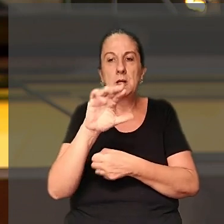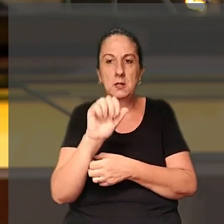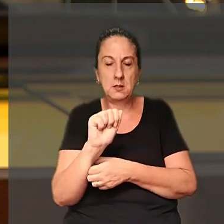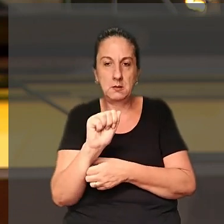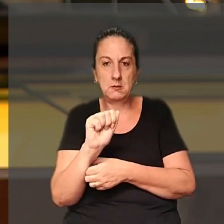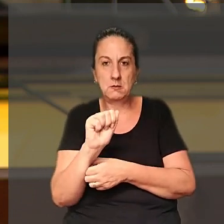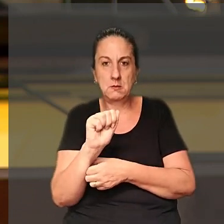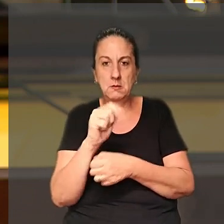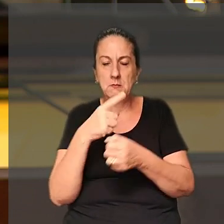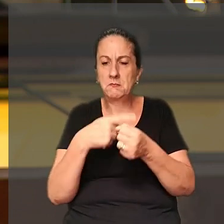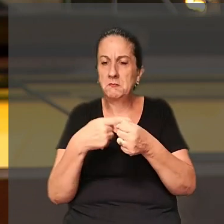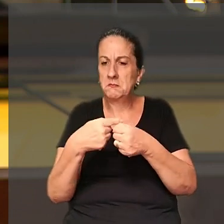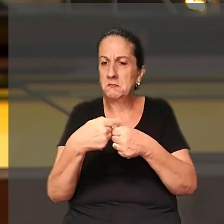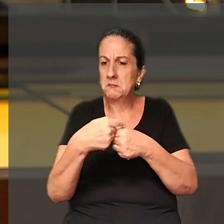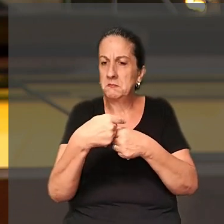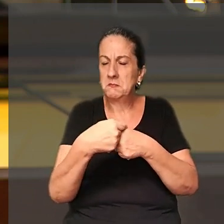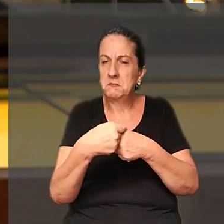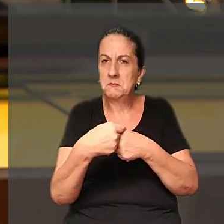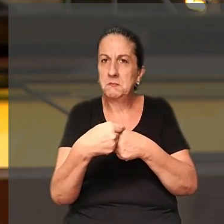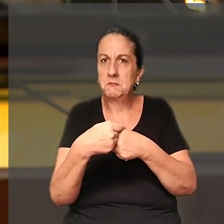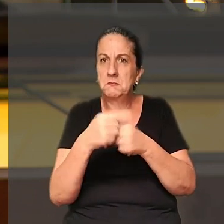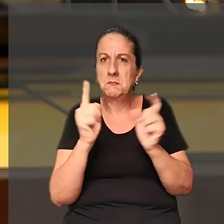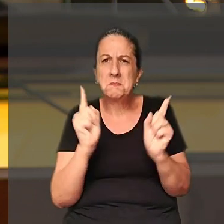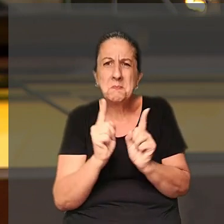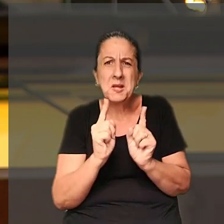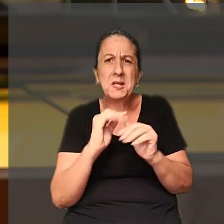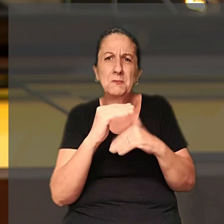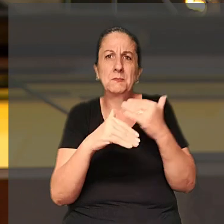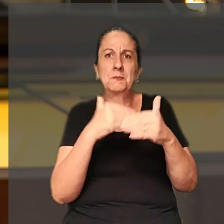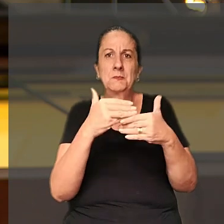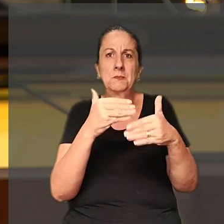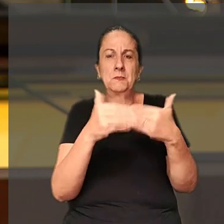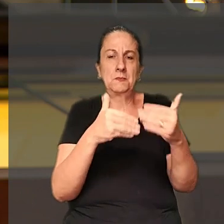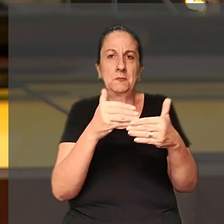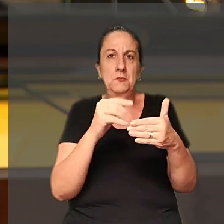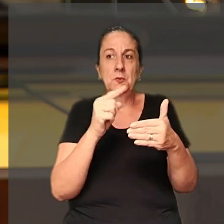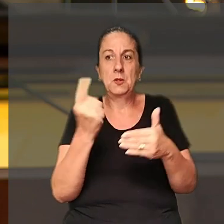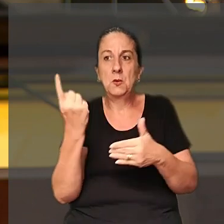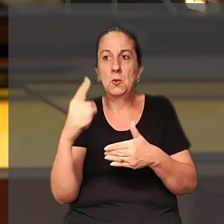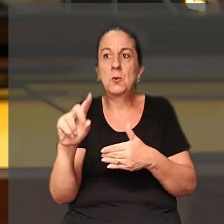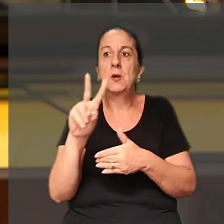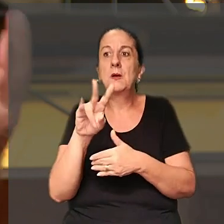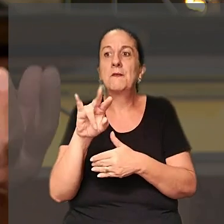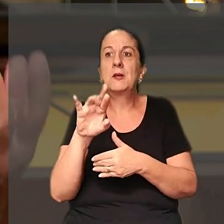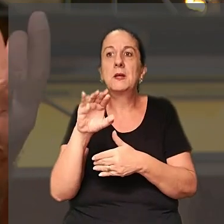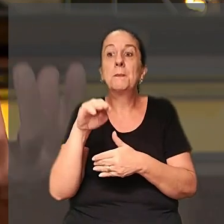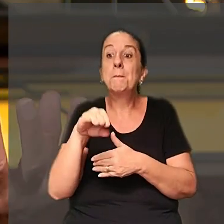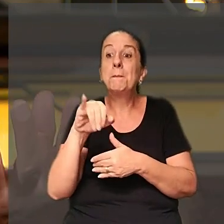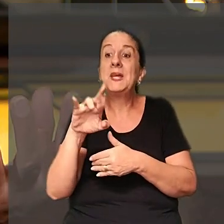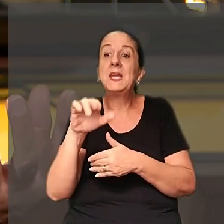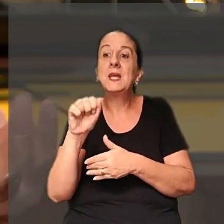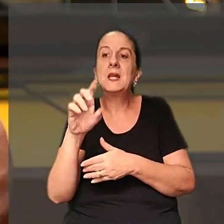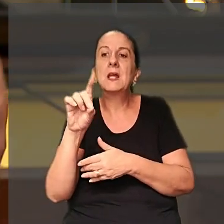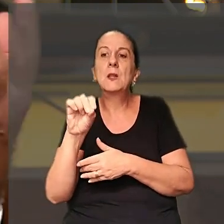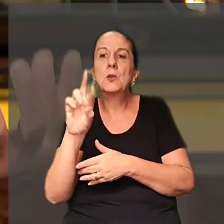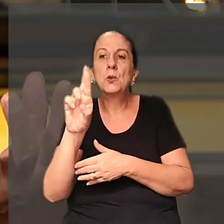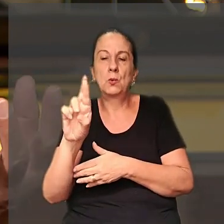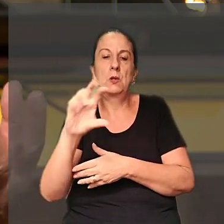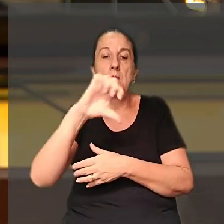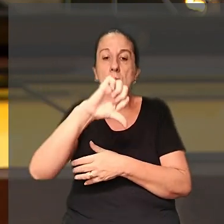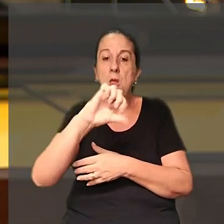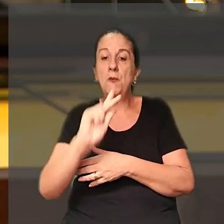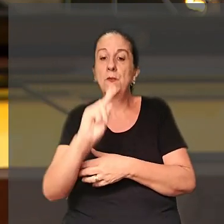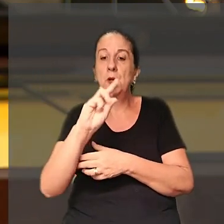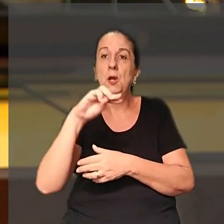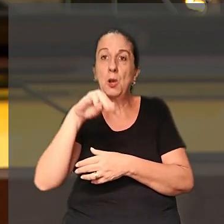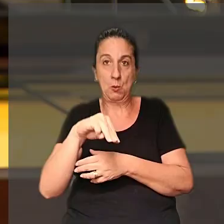porque Sucupira era uma cidade menos desenvolvida do que a próxima, que era Mirador, a 9